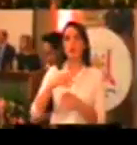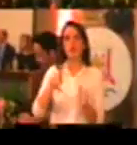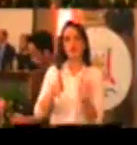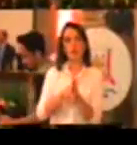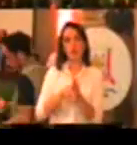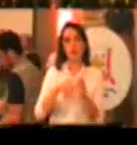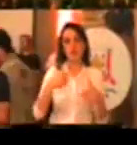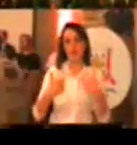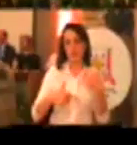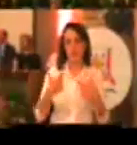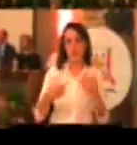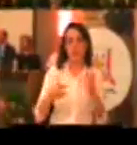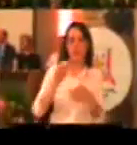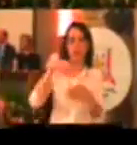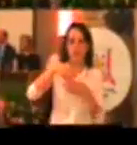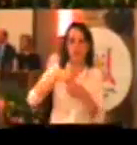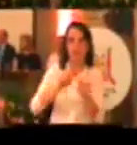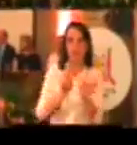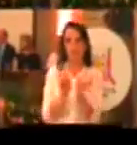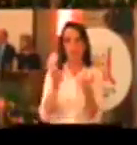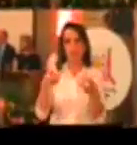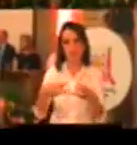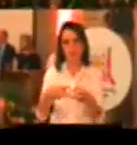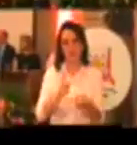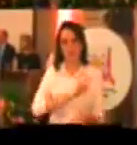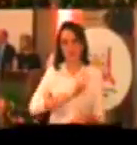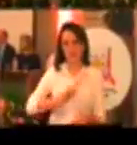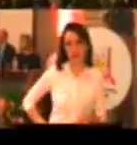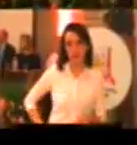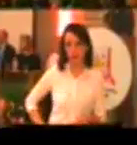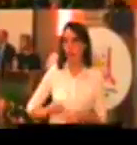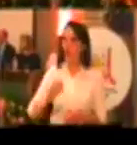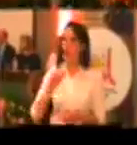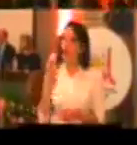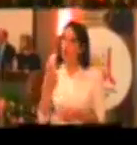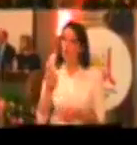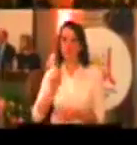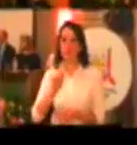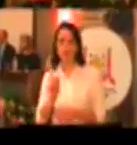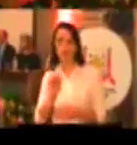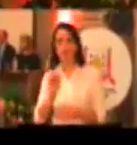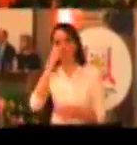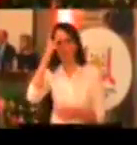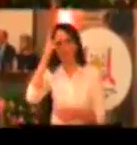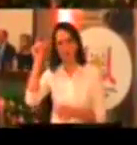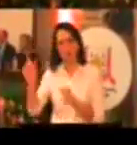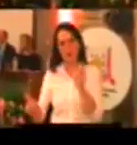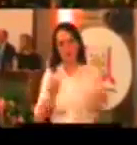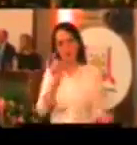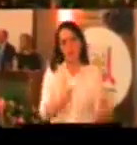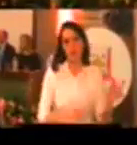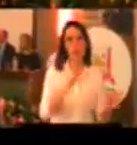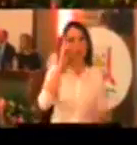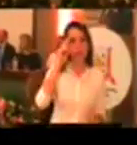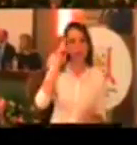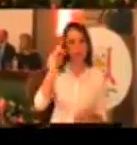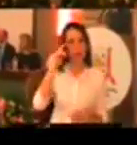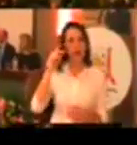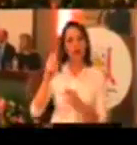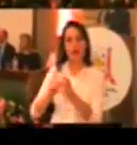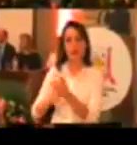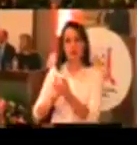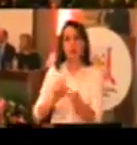agente público. Seja ele um servidor do legislativo, de carreira ou não, um agente público de trabalho